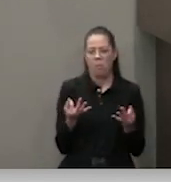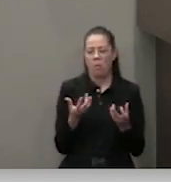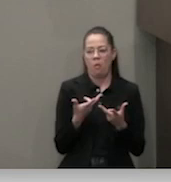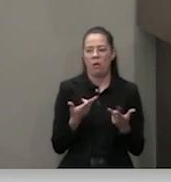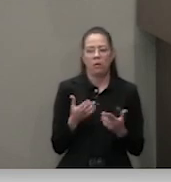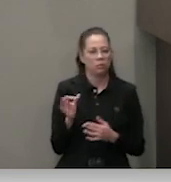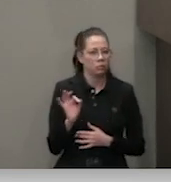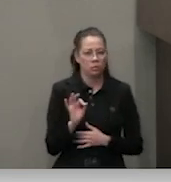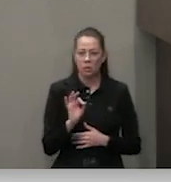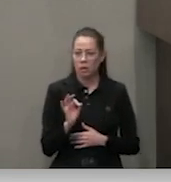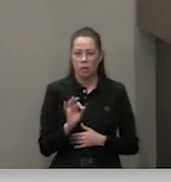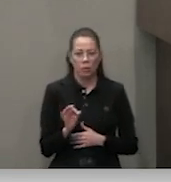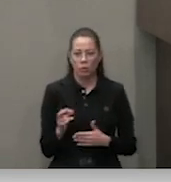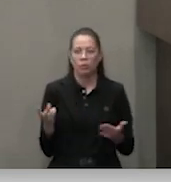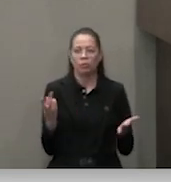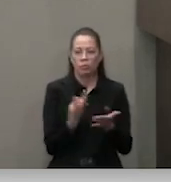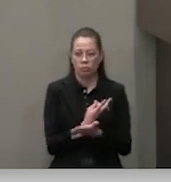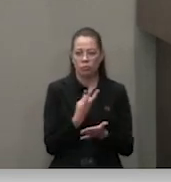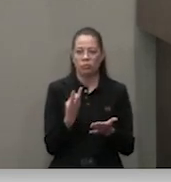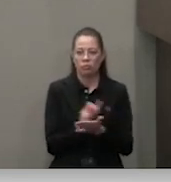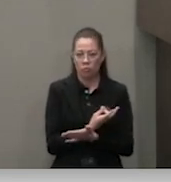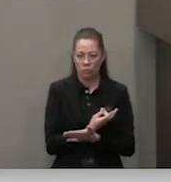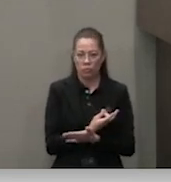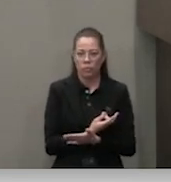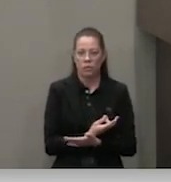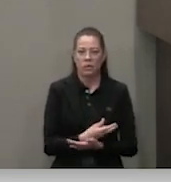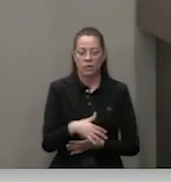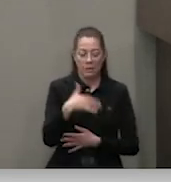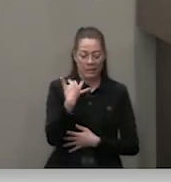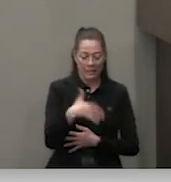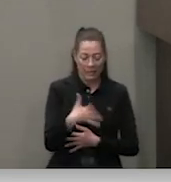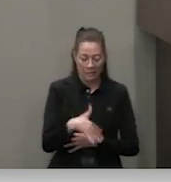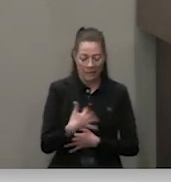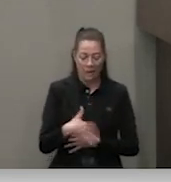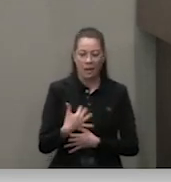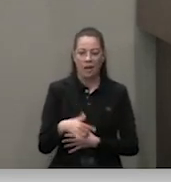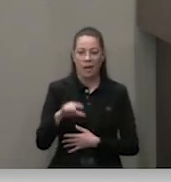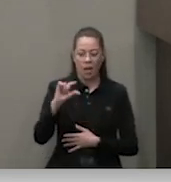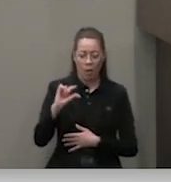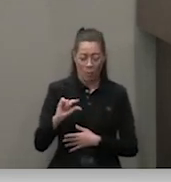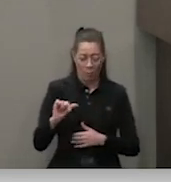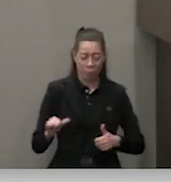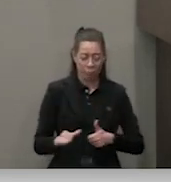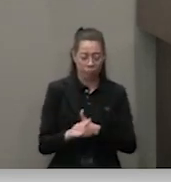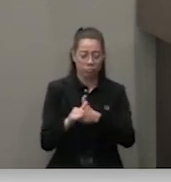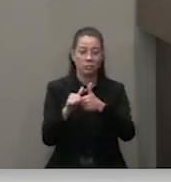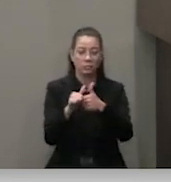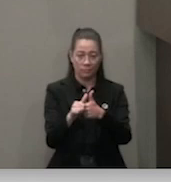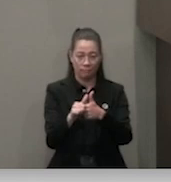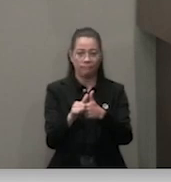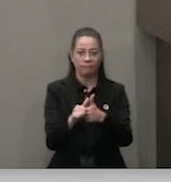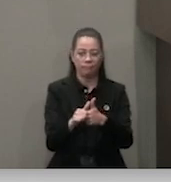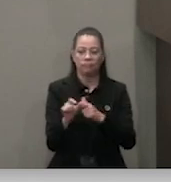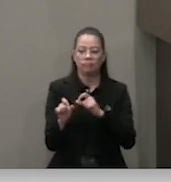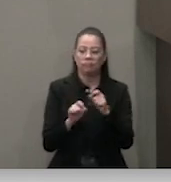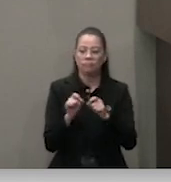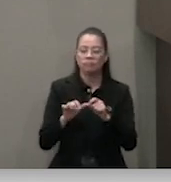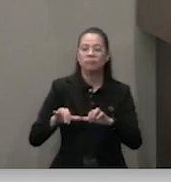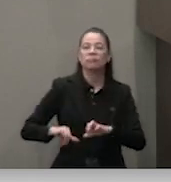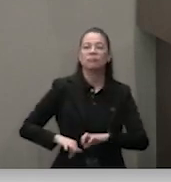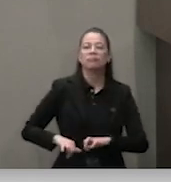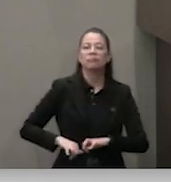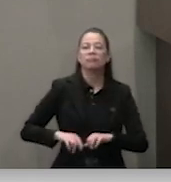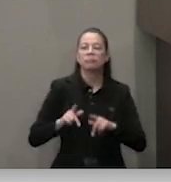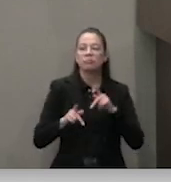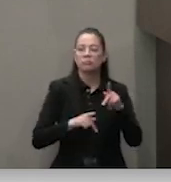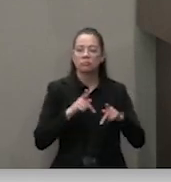alcance não tá fazendo Tá cara baixa qualidade e quem que sofre com isso